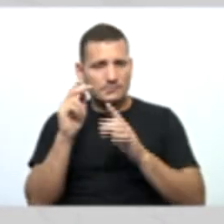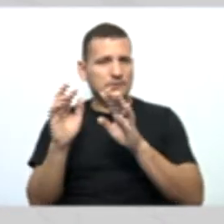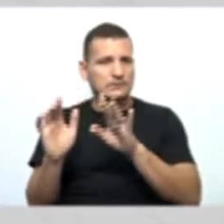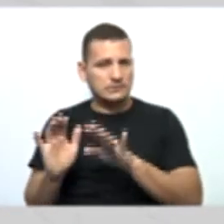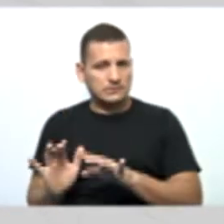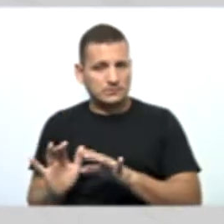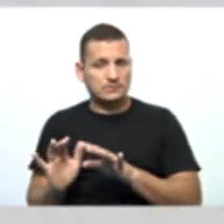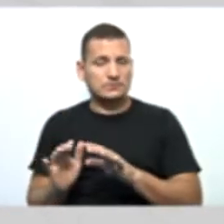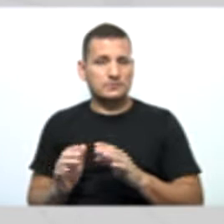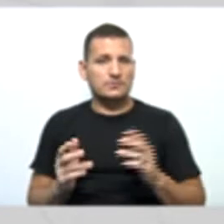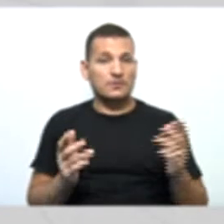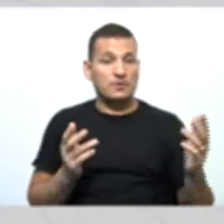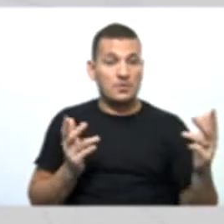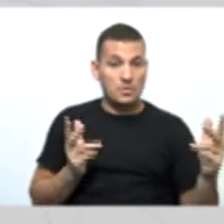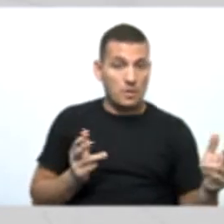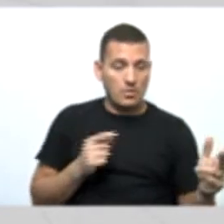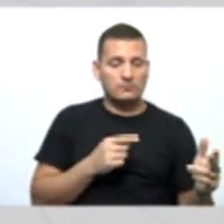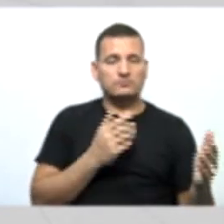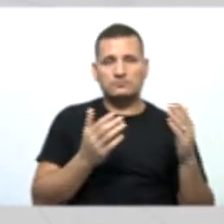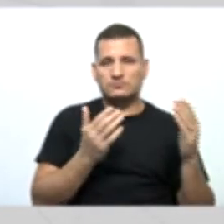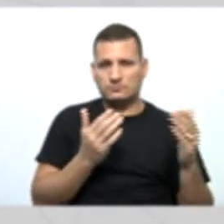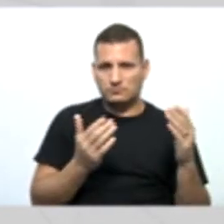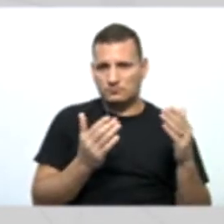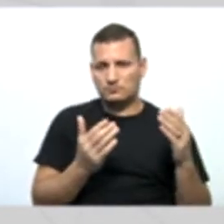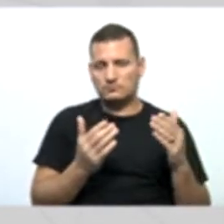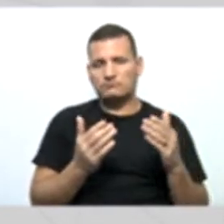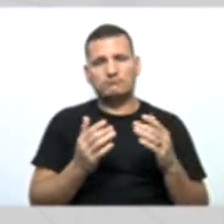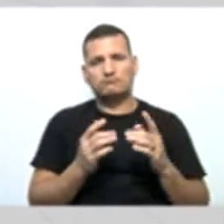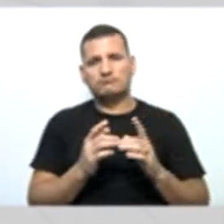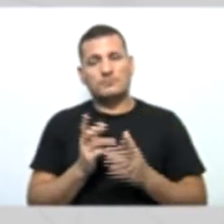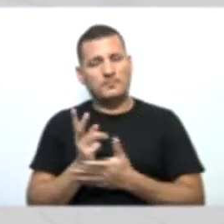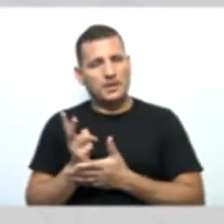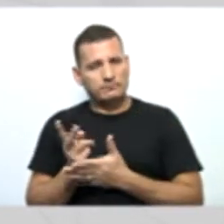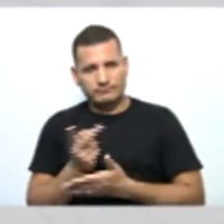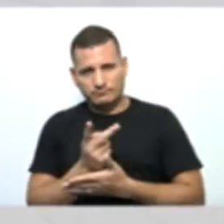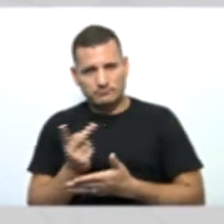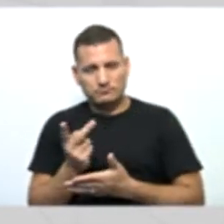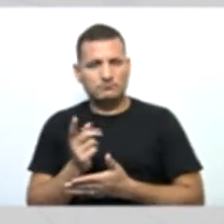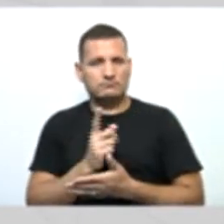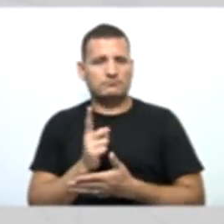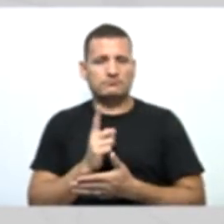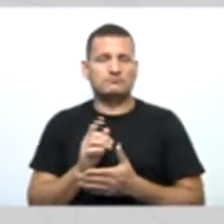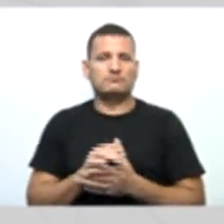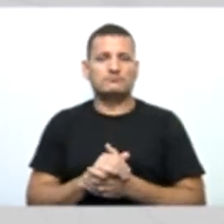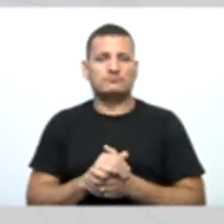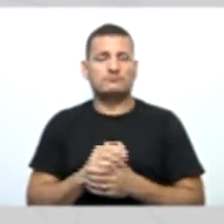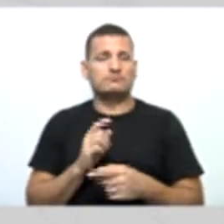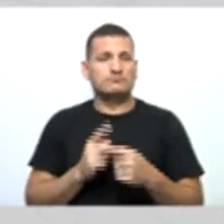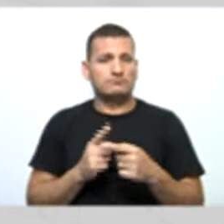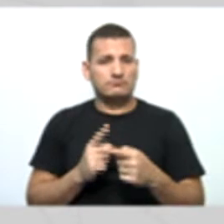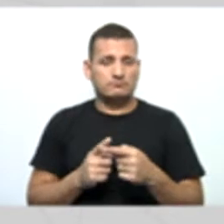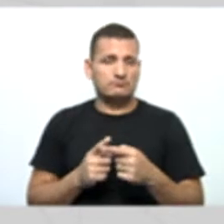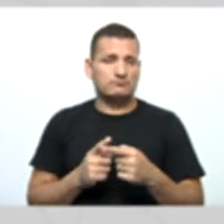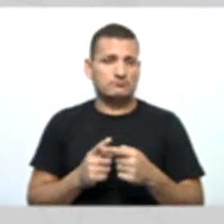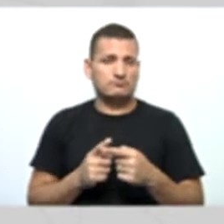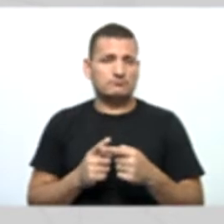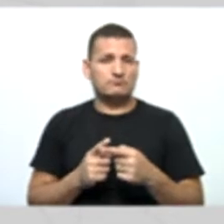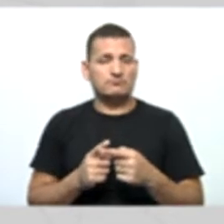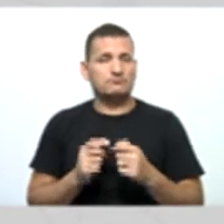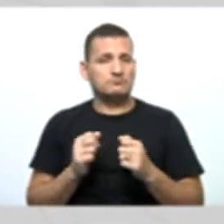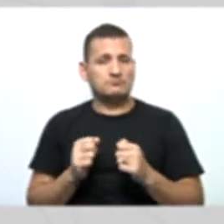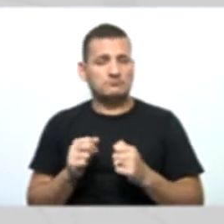uma análise, certo? Por quê? Vai acontecer algumas situações que essa pessoa não